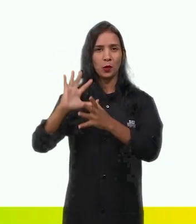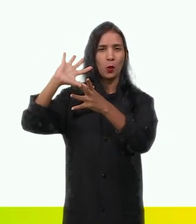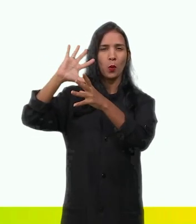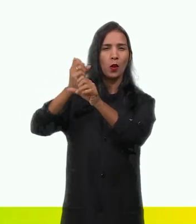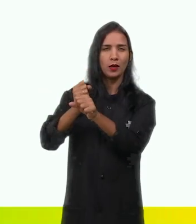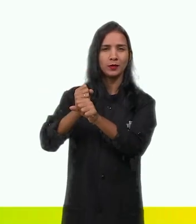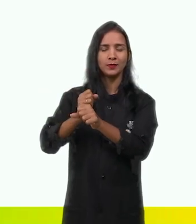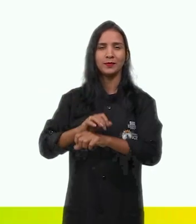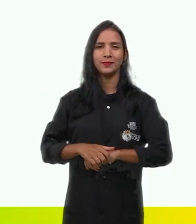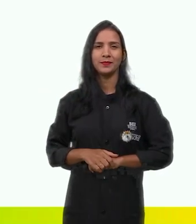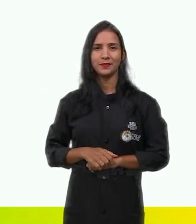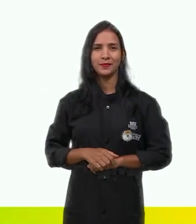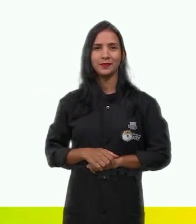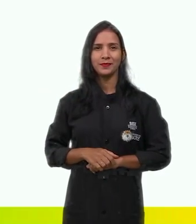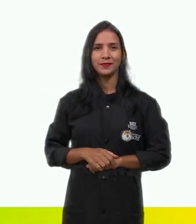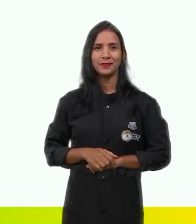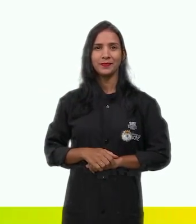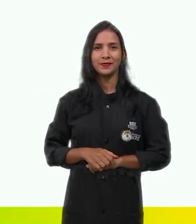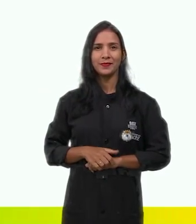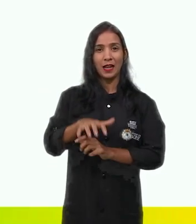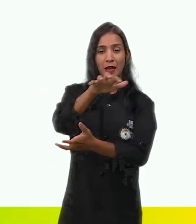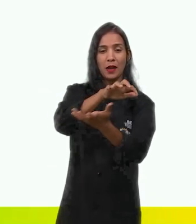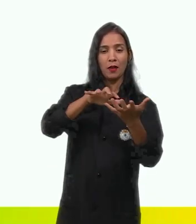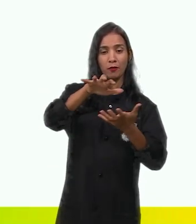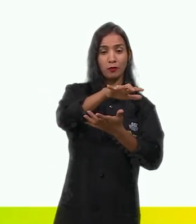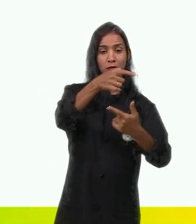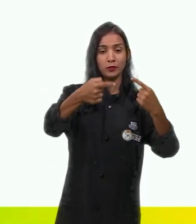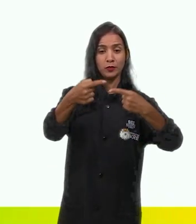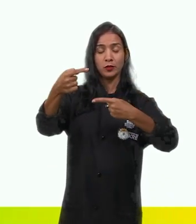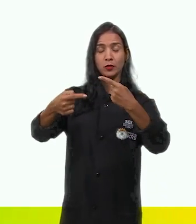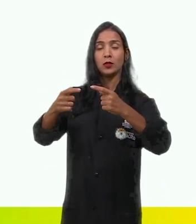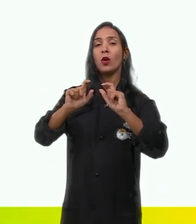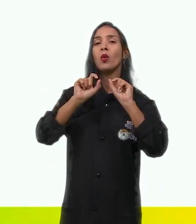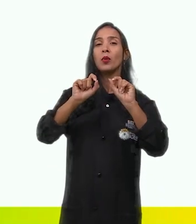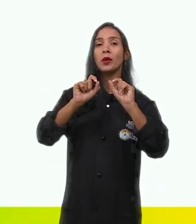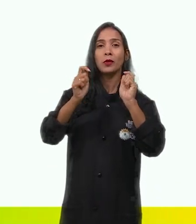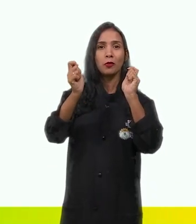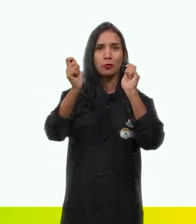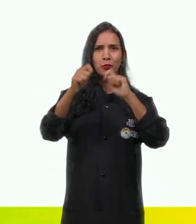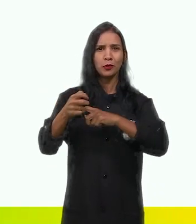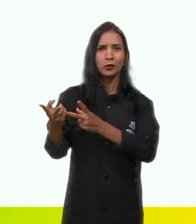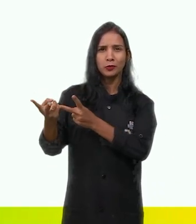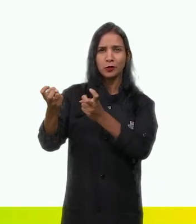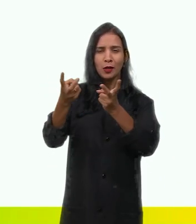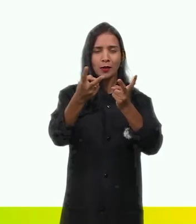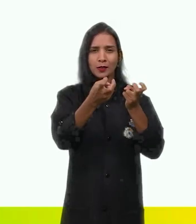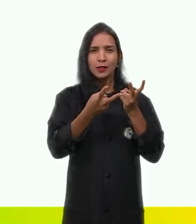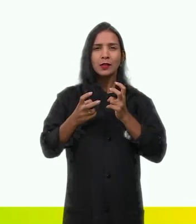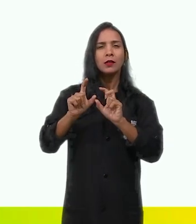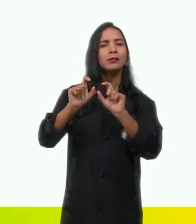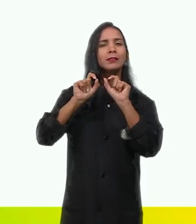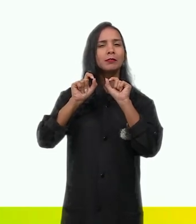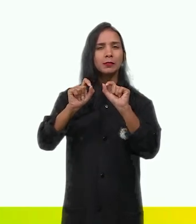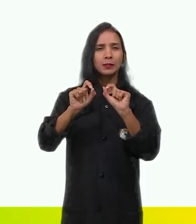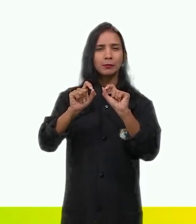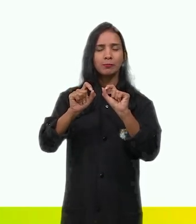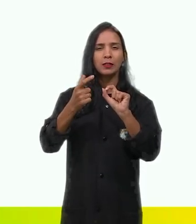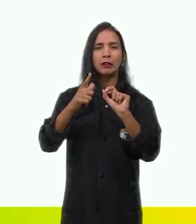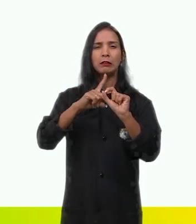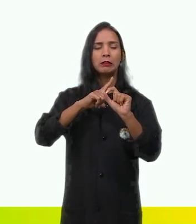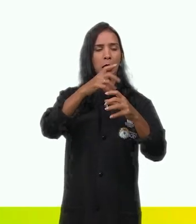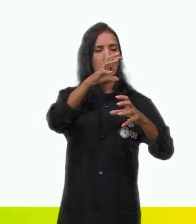final sobre revoluções políticas. Podemos observar que as